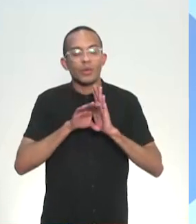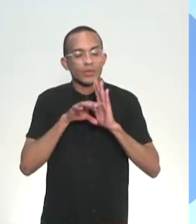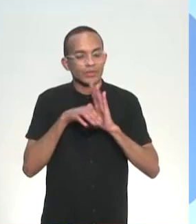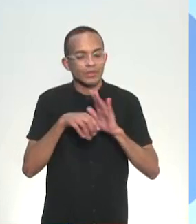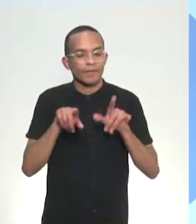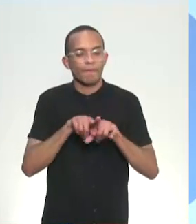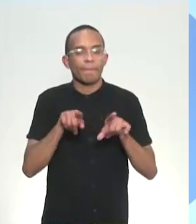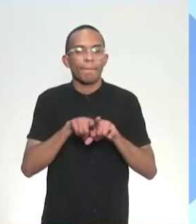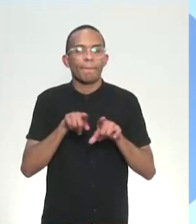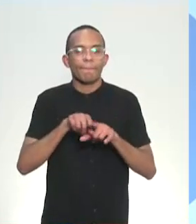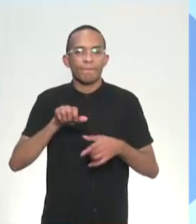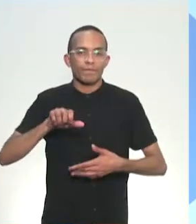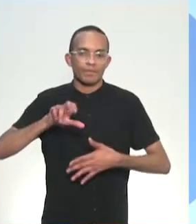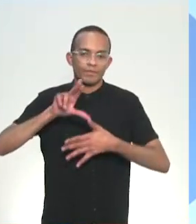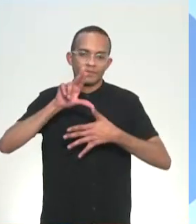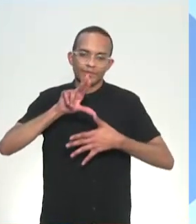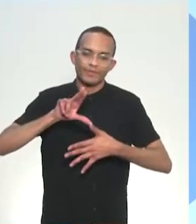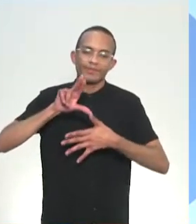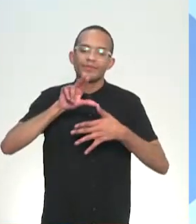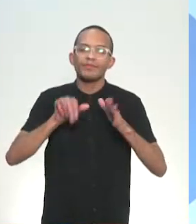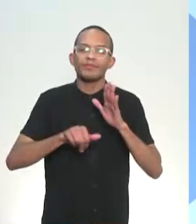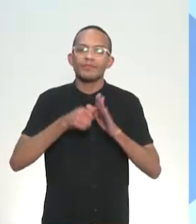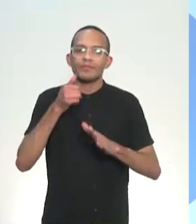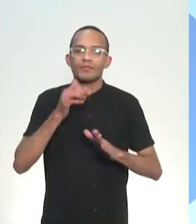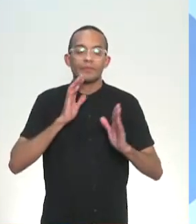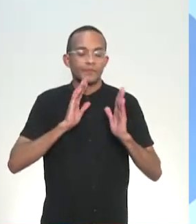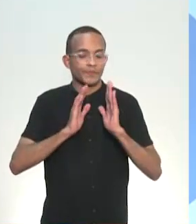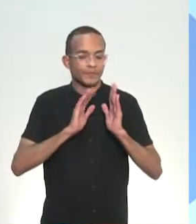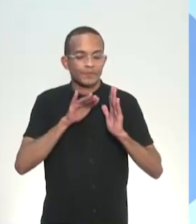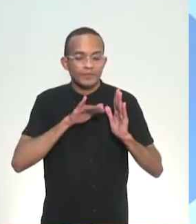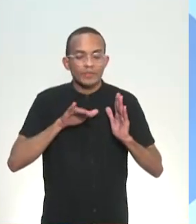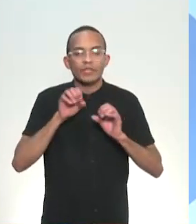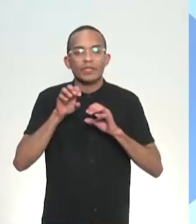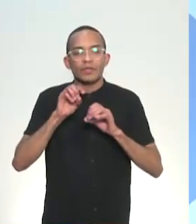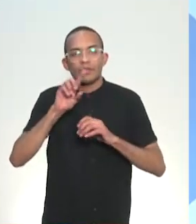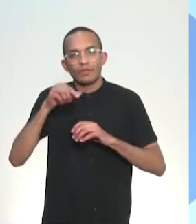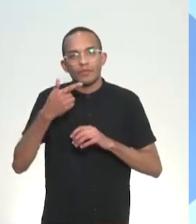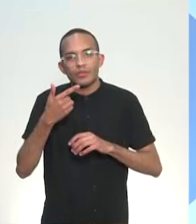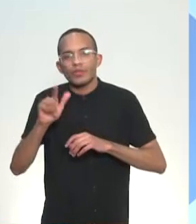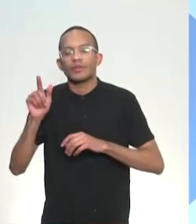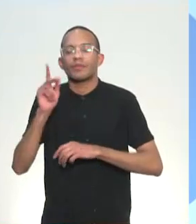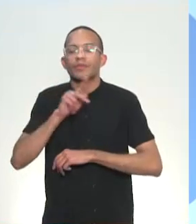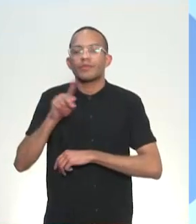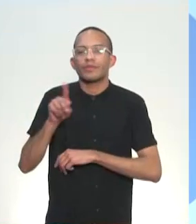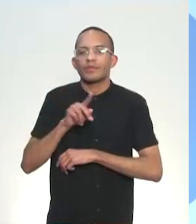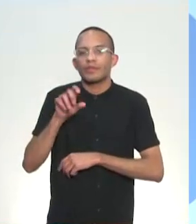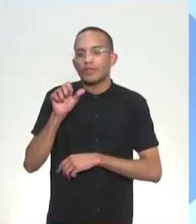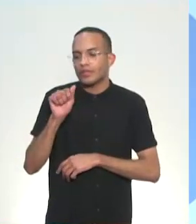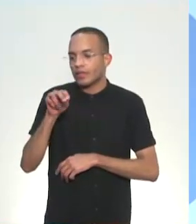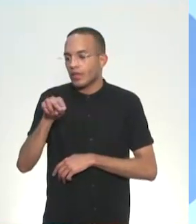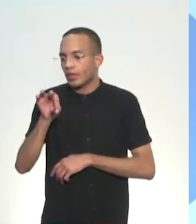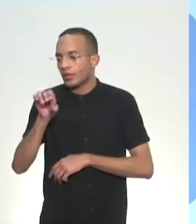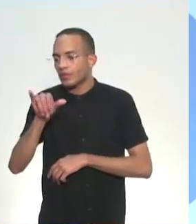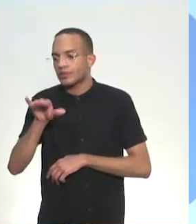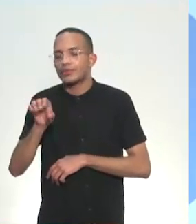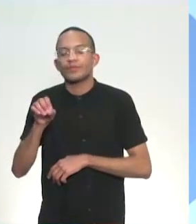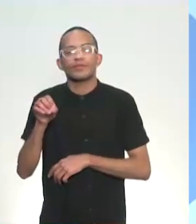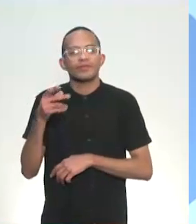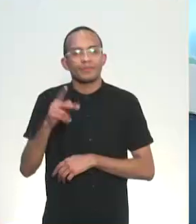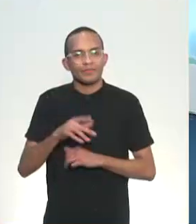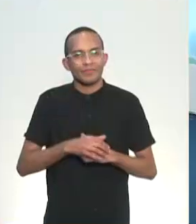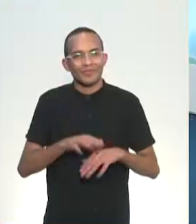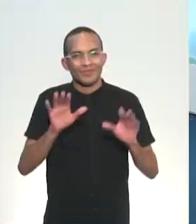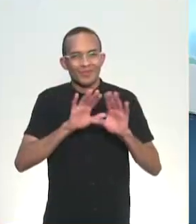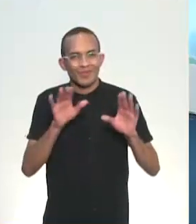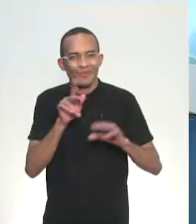conceito de América Latina. É a primeira parte dessa aula que será apresentada pelo professor Antônio Russo. Tudo bem, Pro? Tudo